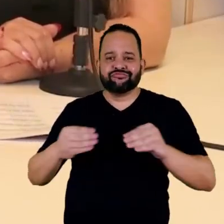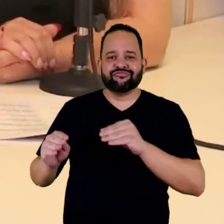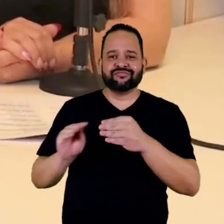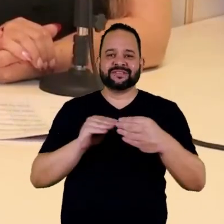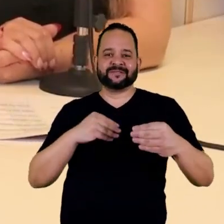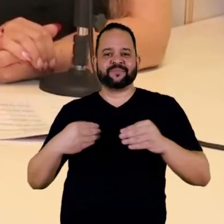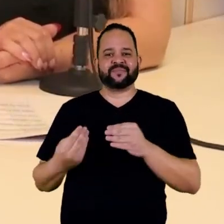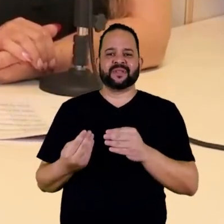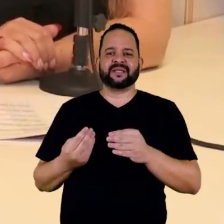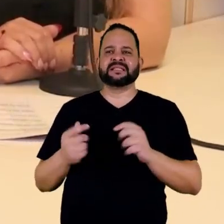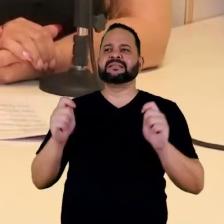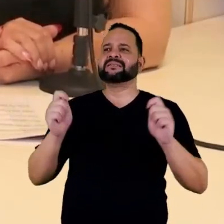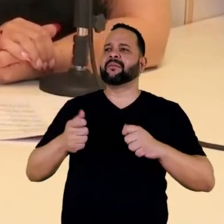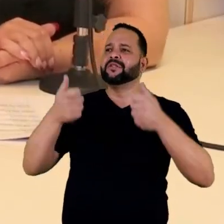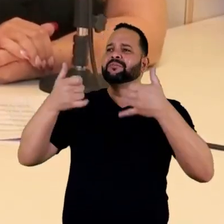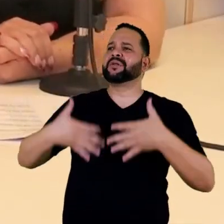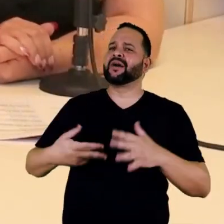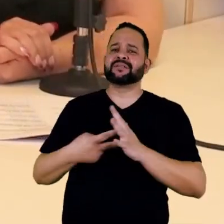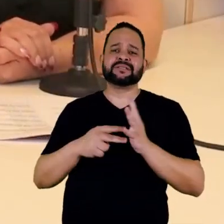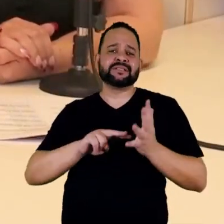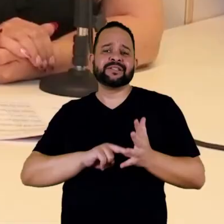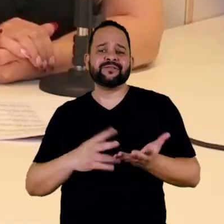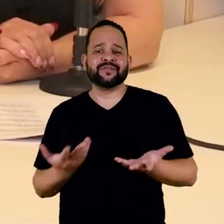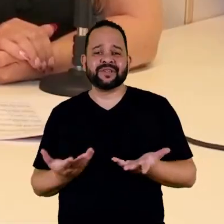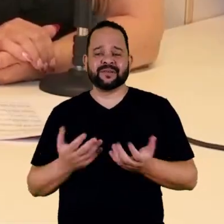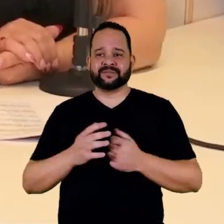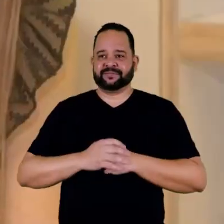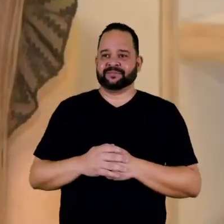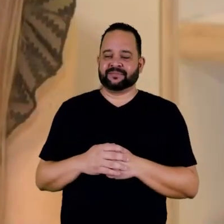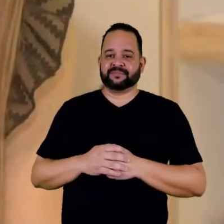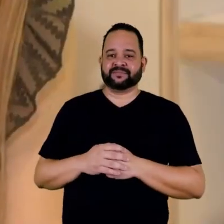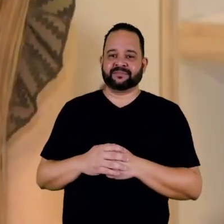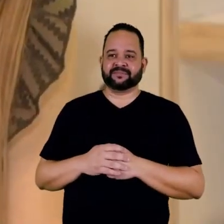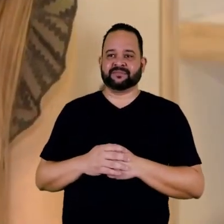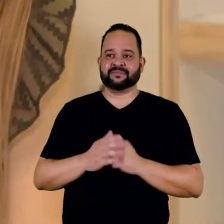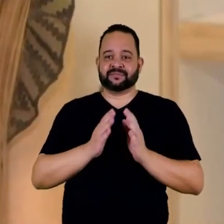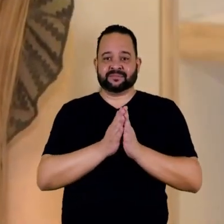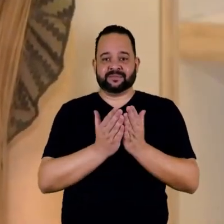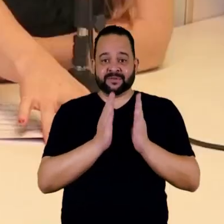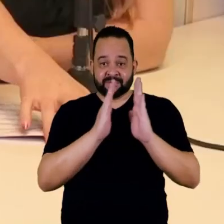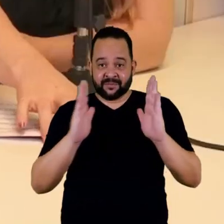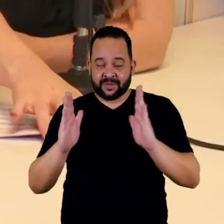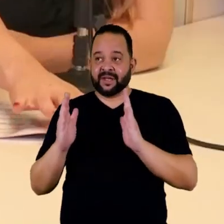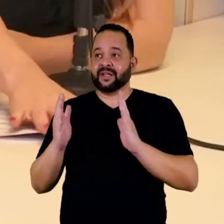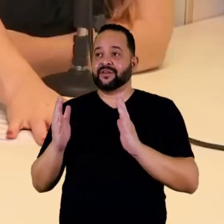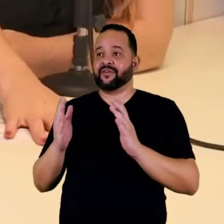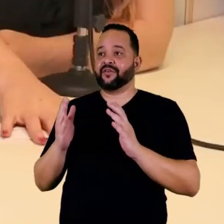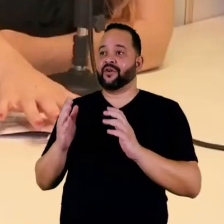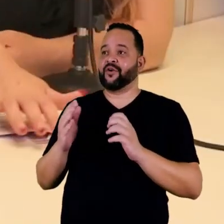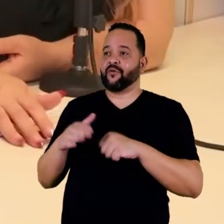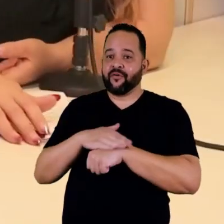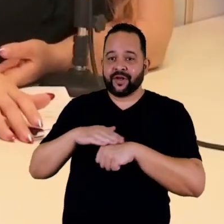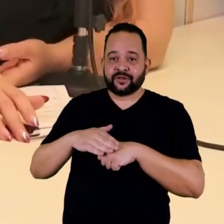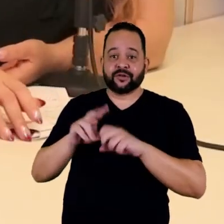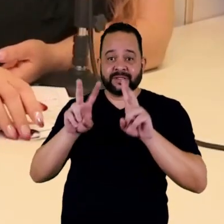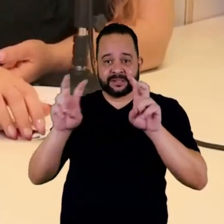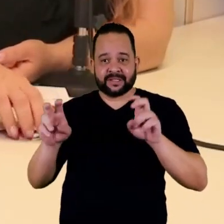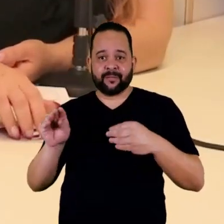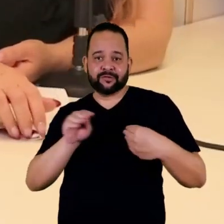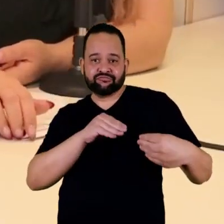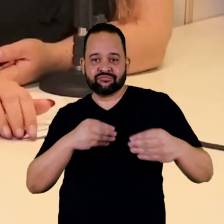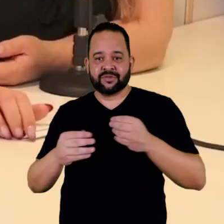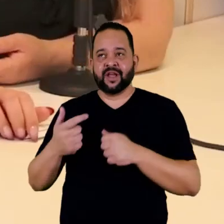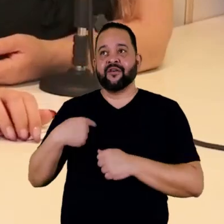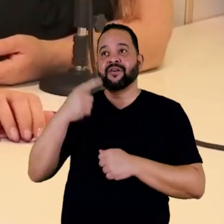dá para explicar pra gente o que que é uma biblioteca viva Marília a imagem a primeira vez que a gente falou sobre biblioteca viva eu fiquei